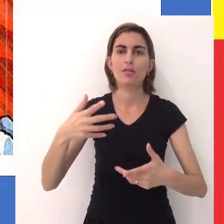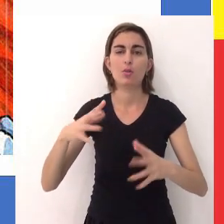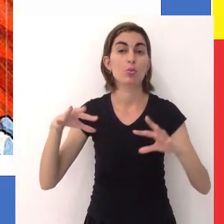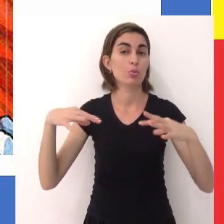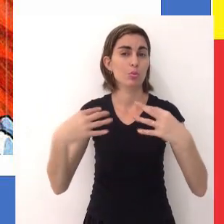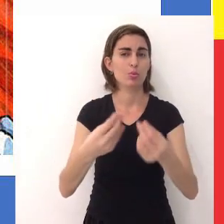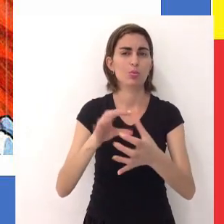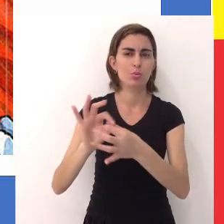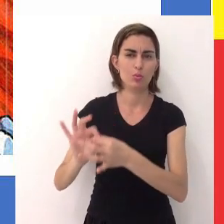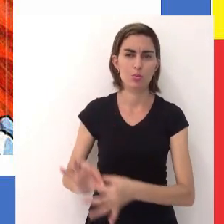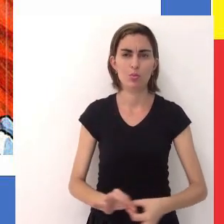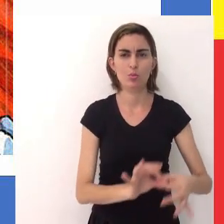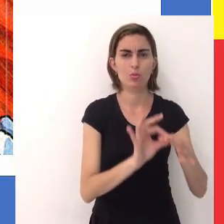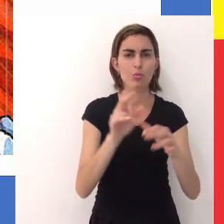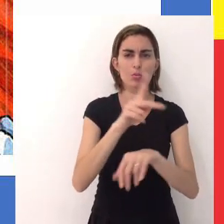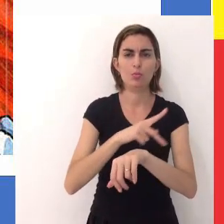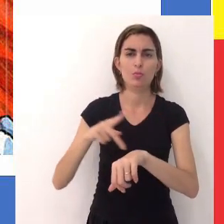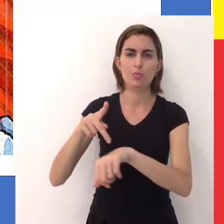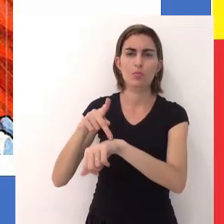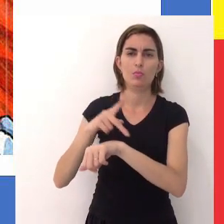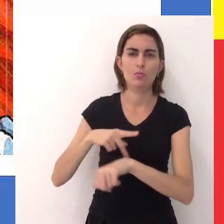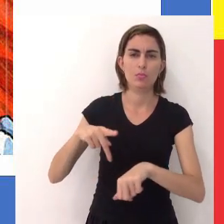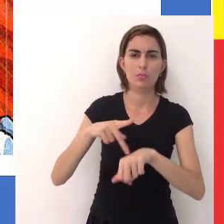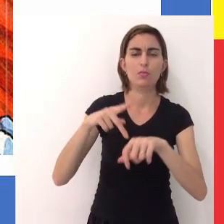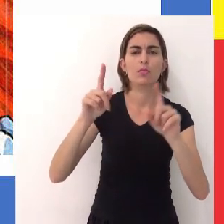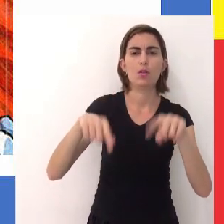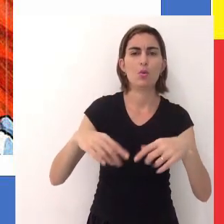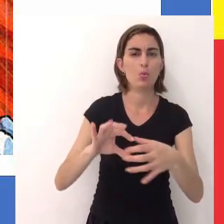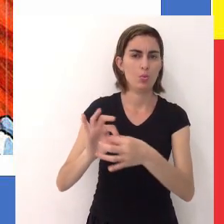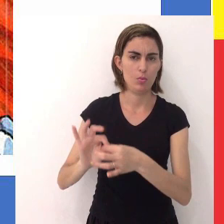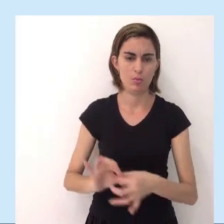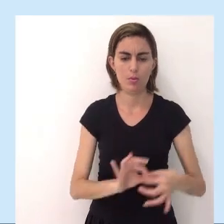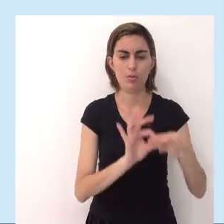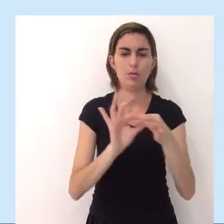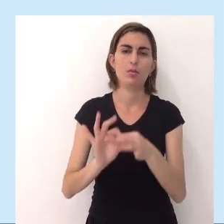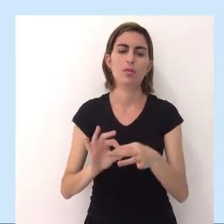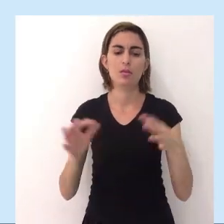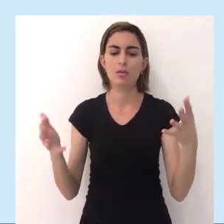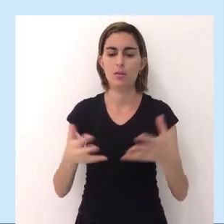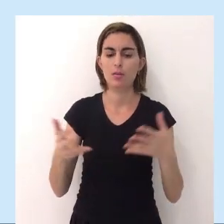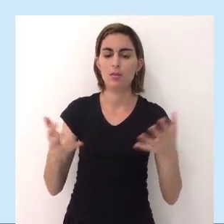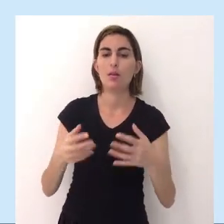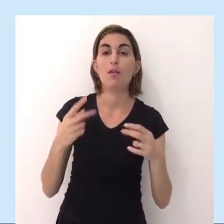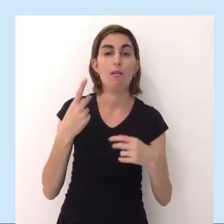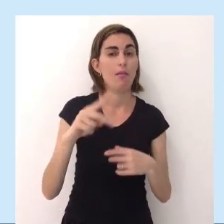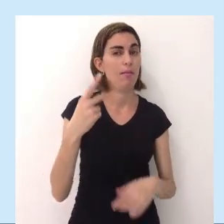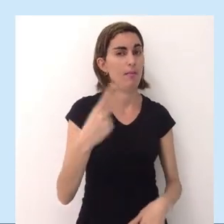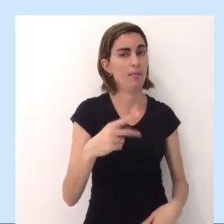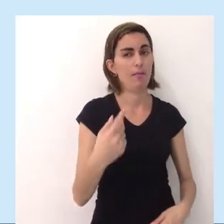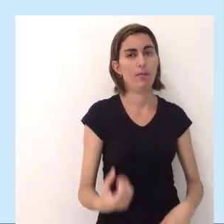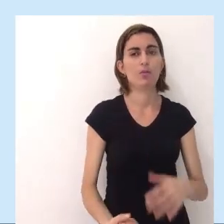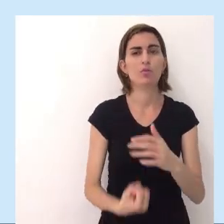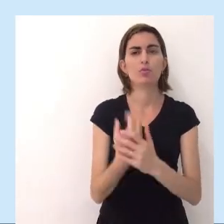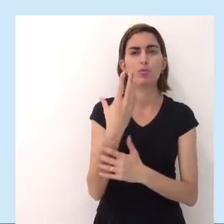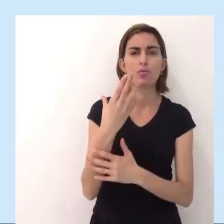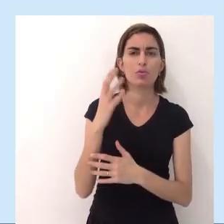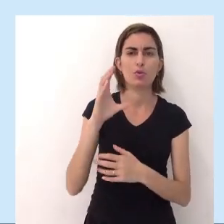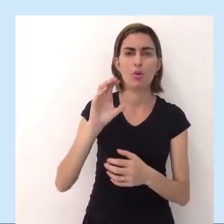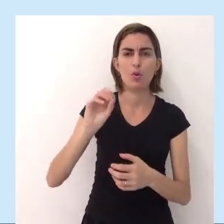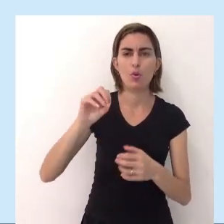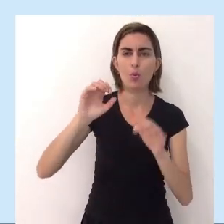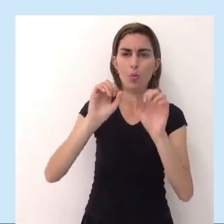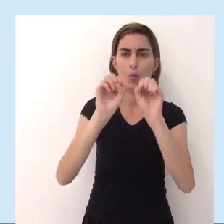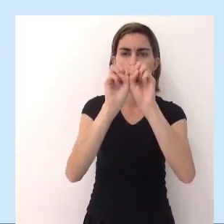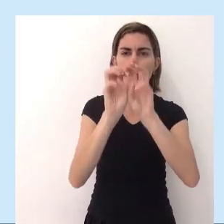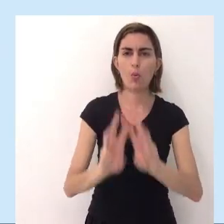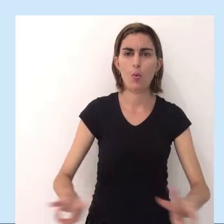as nações, tá? Então, todas as nações agora devem se unir, tá? Então, é aí também que surge a Organização das